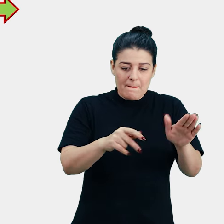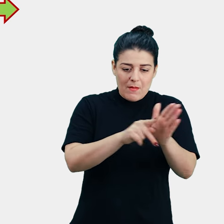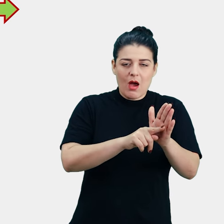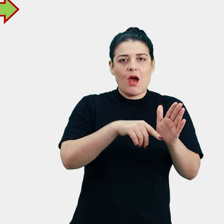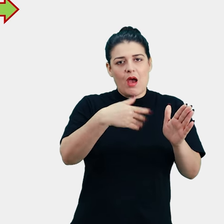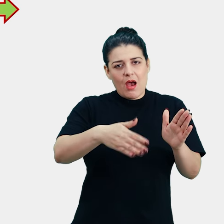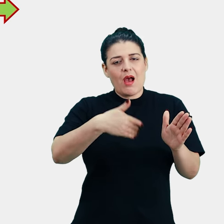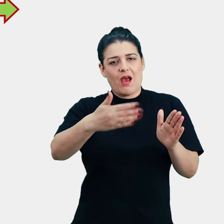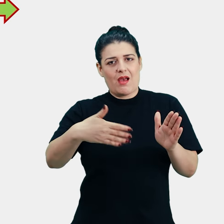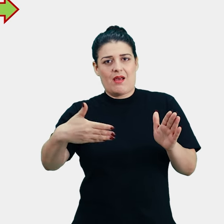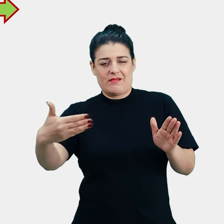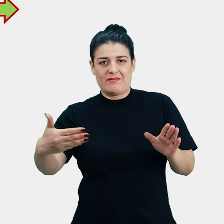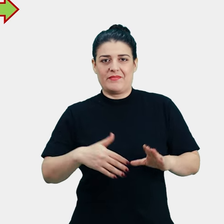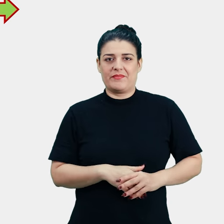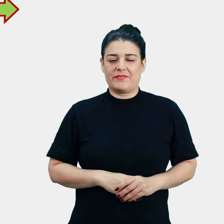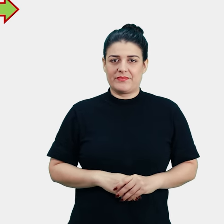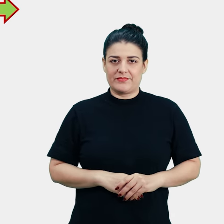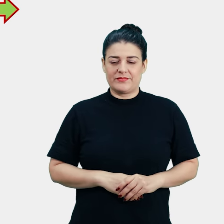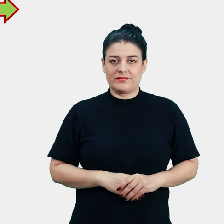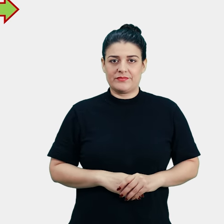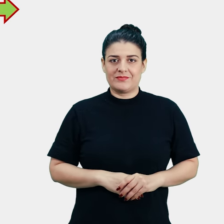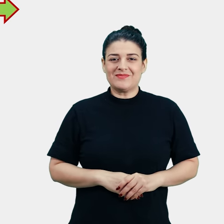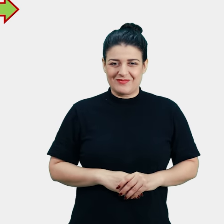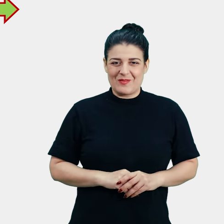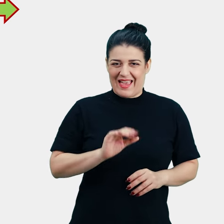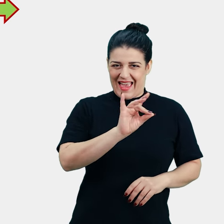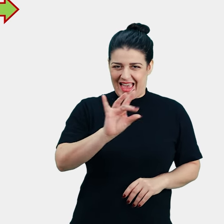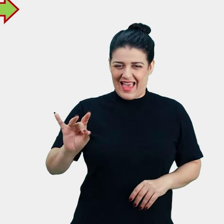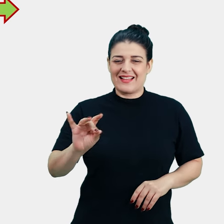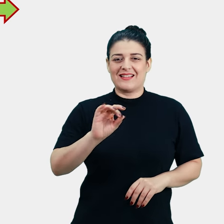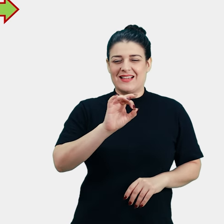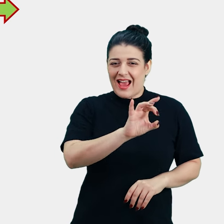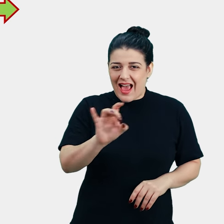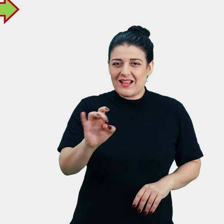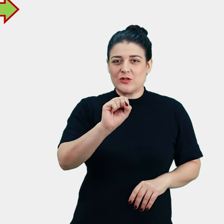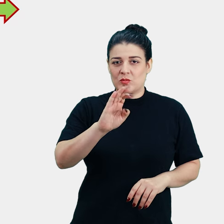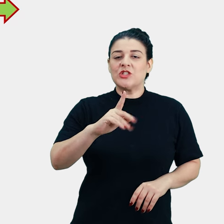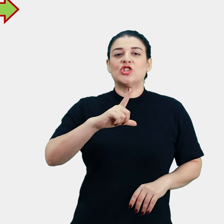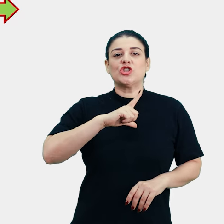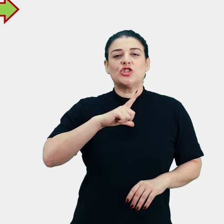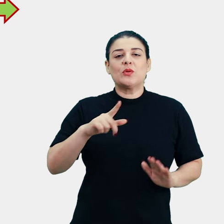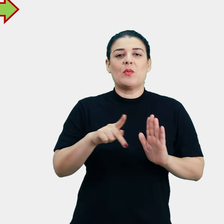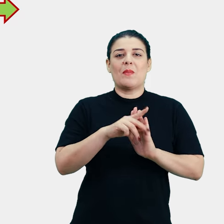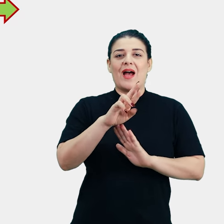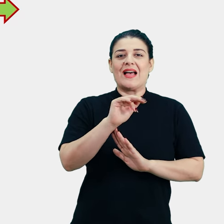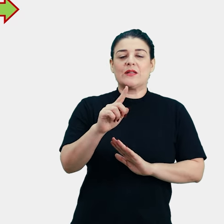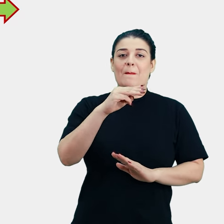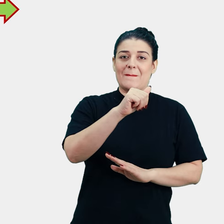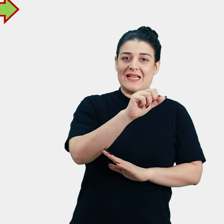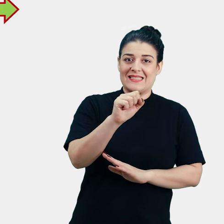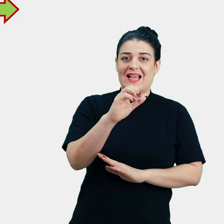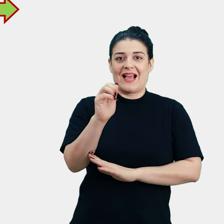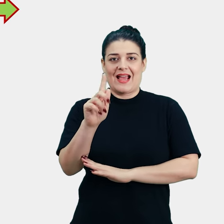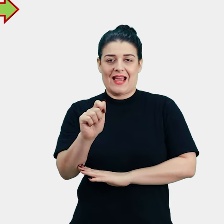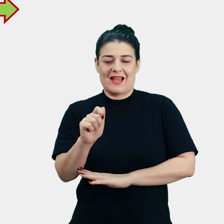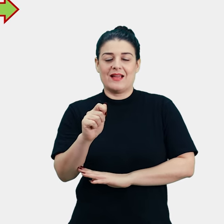assim sucessivamente. Então, cada uma dessas substâncias vai ter a sua razão massa-carga. E a gente